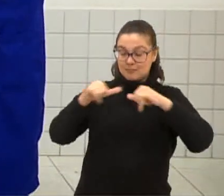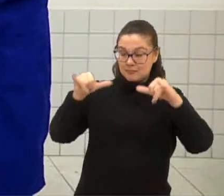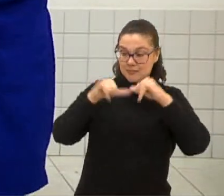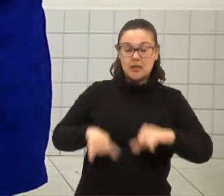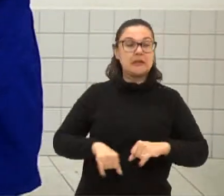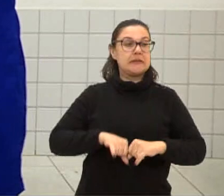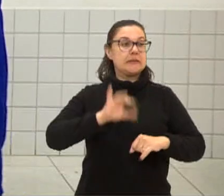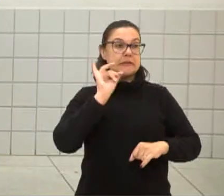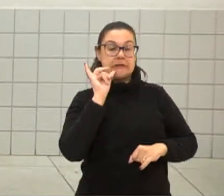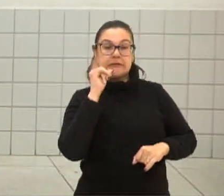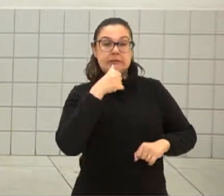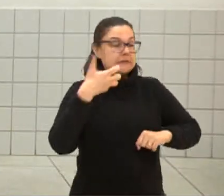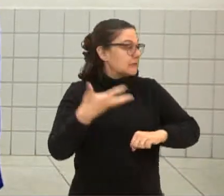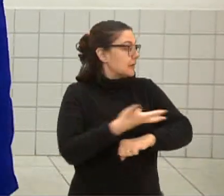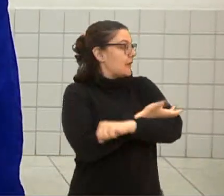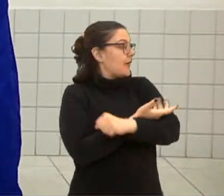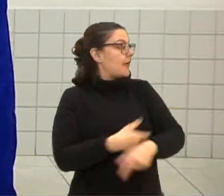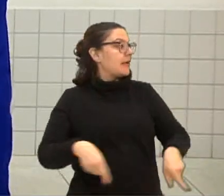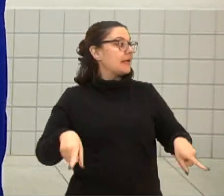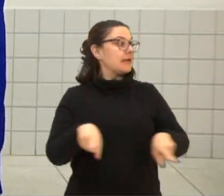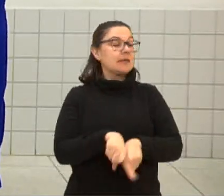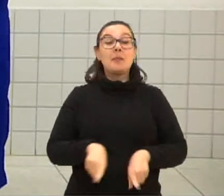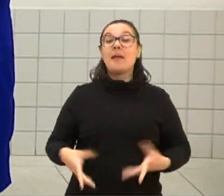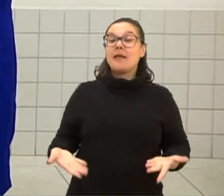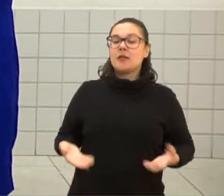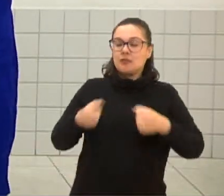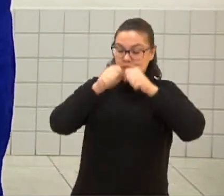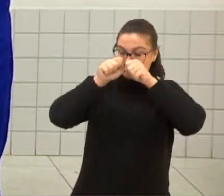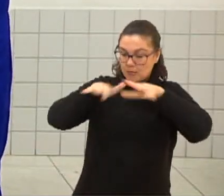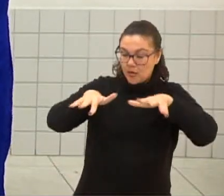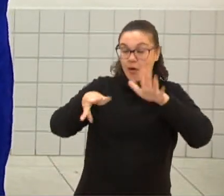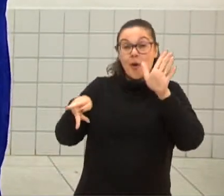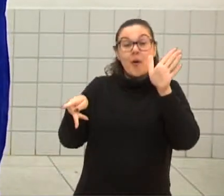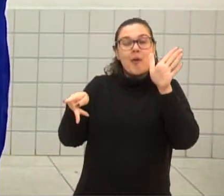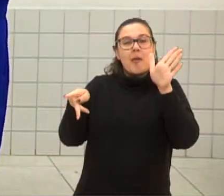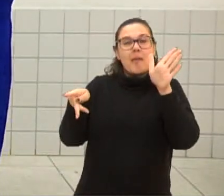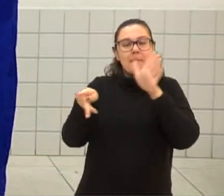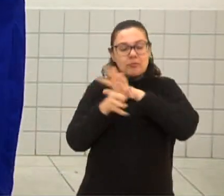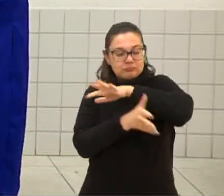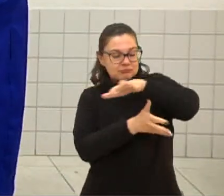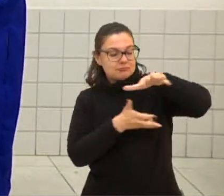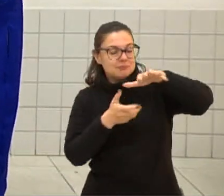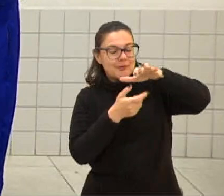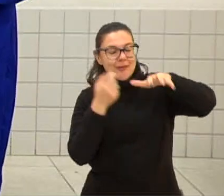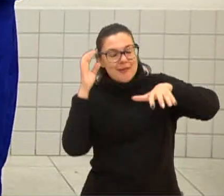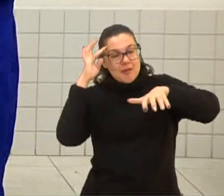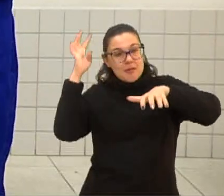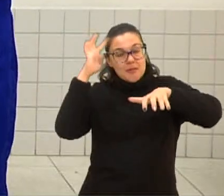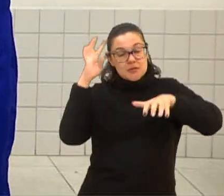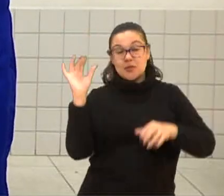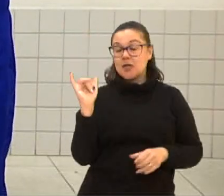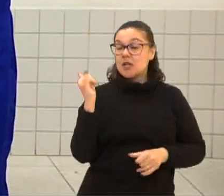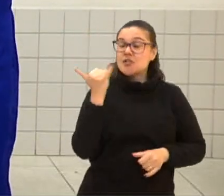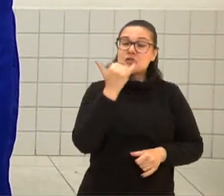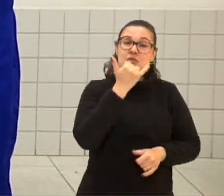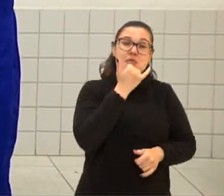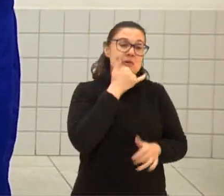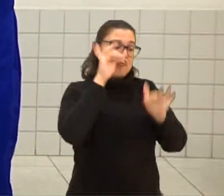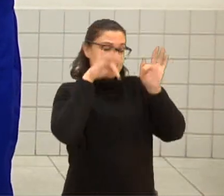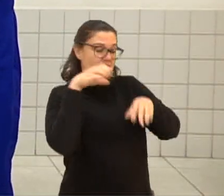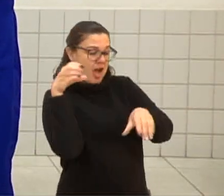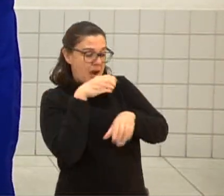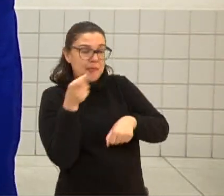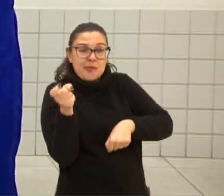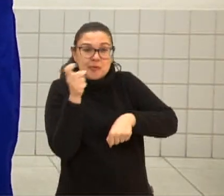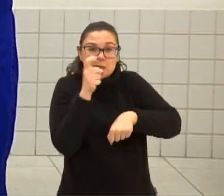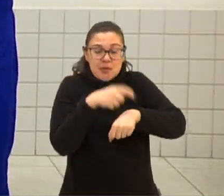melodrama, né? Então, a gente tentou trazer o máximo aqui desse universo imaginário, né? E desculpa que a gente se apressou aqui no fim, porque o tempo